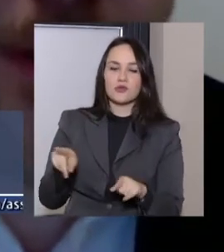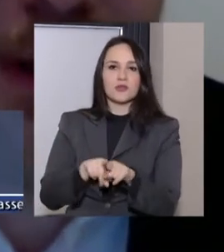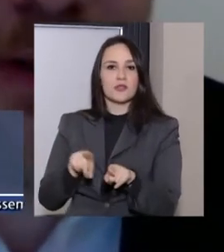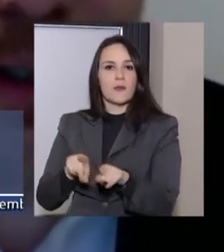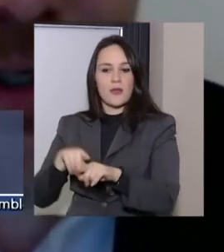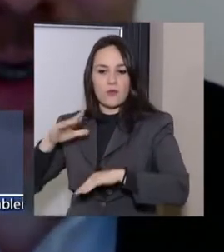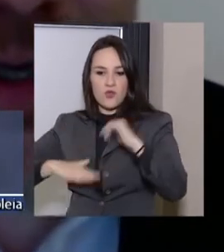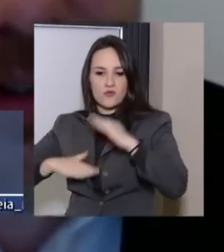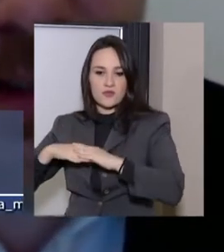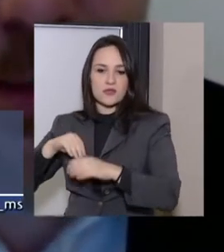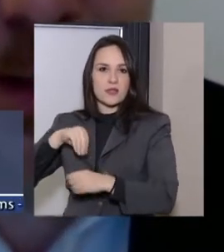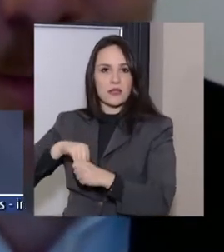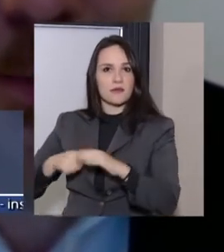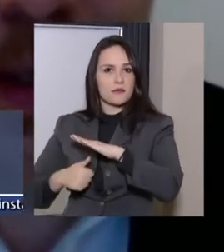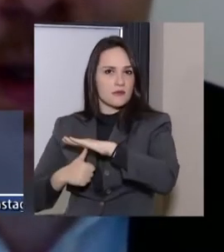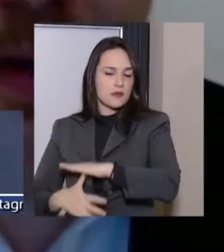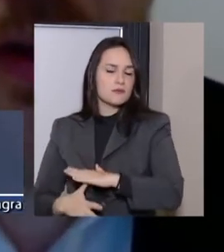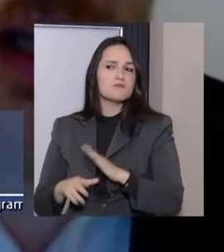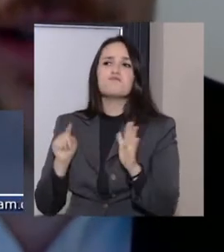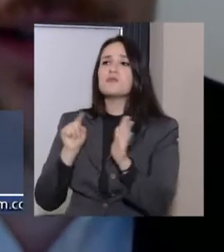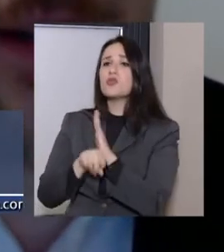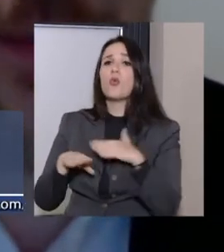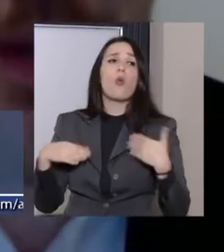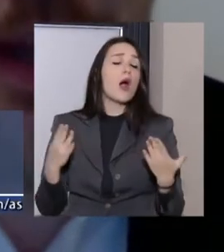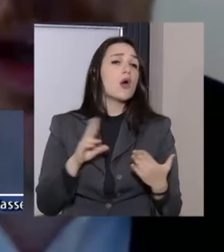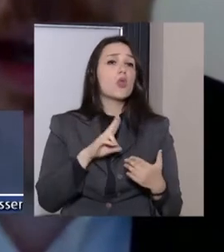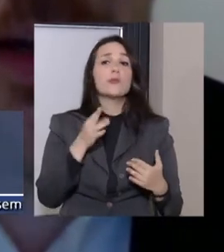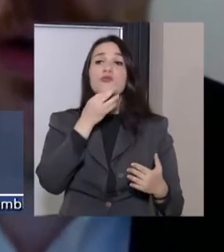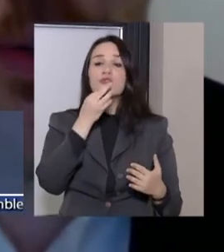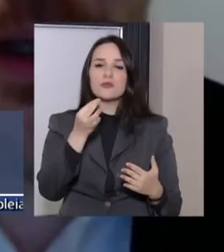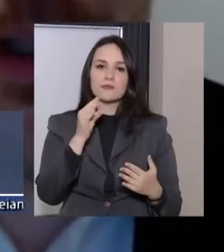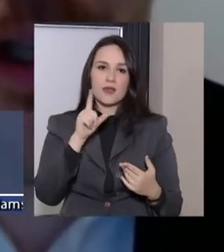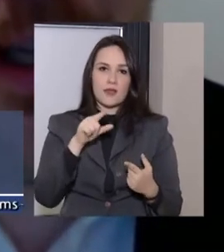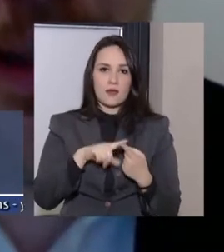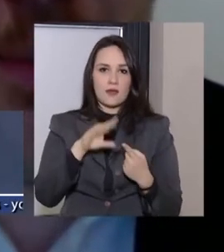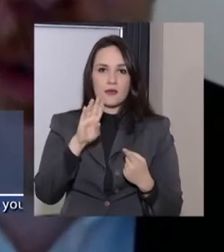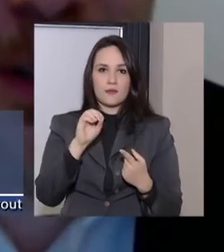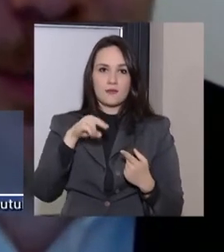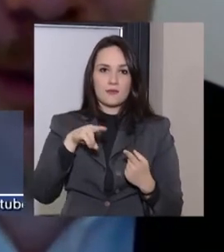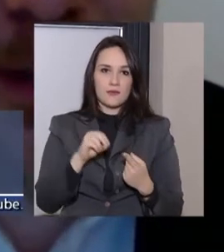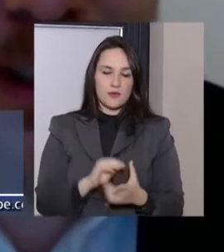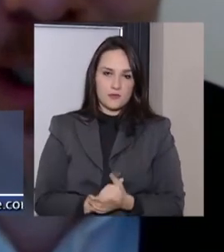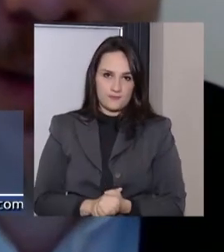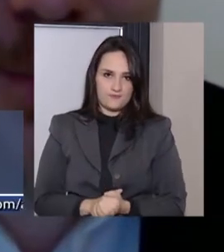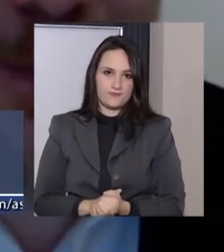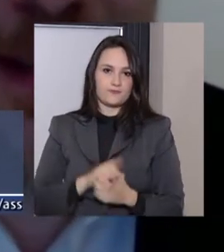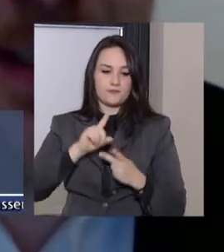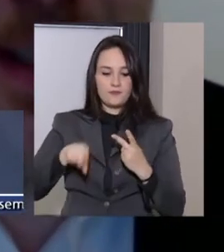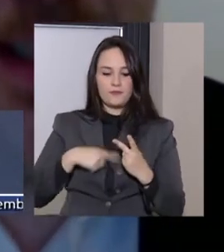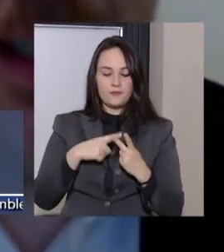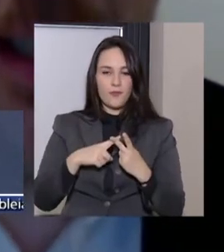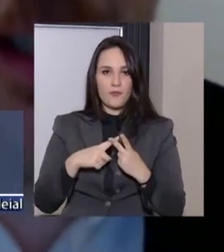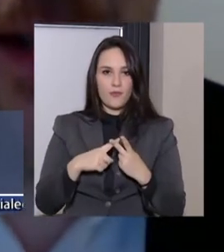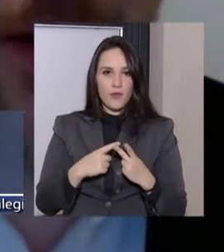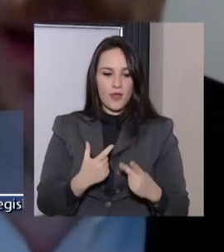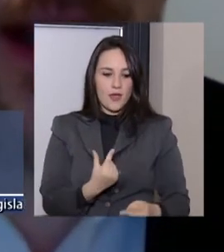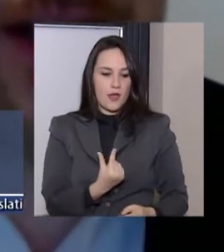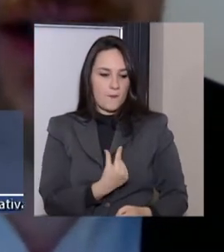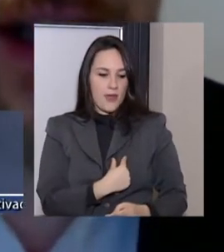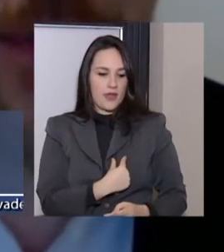reitoria e a pró-reitoria acadêmica. Com relação à comenda Pedro Pedrocian,